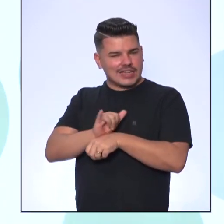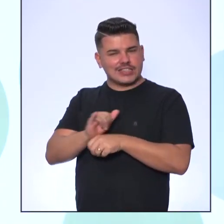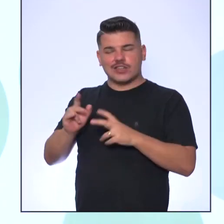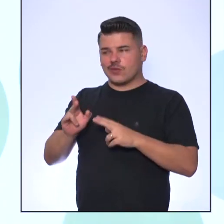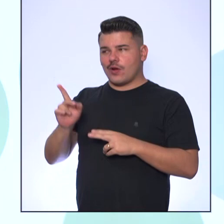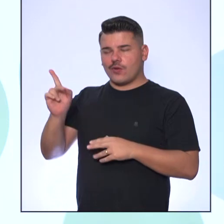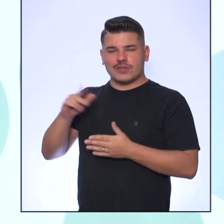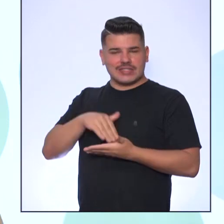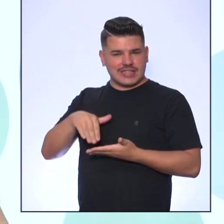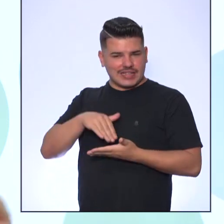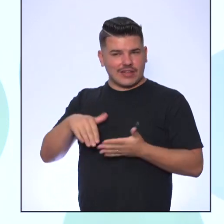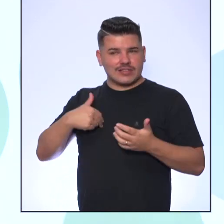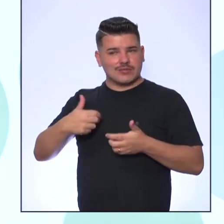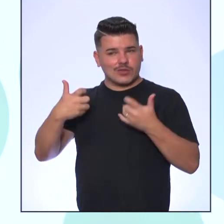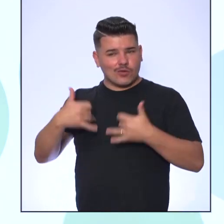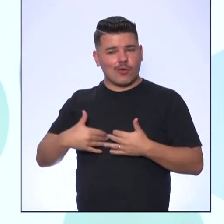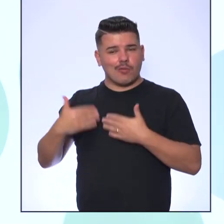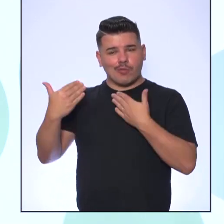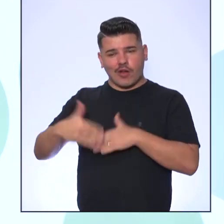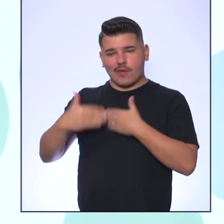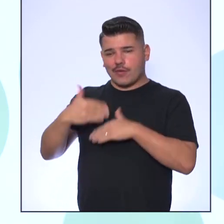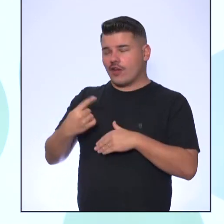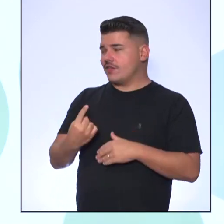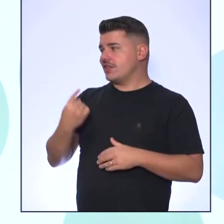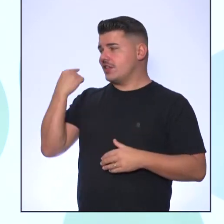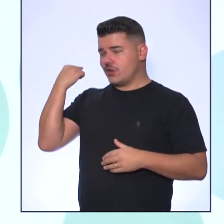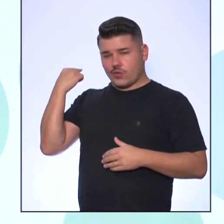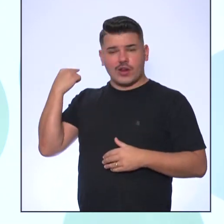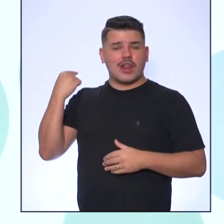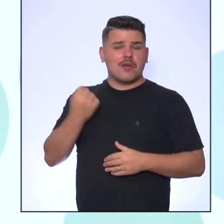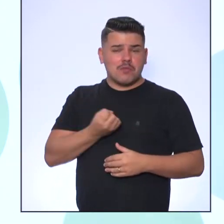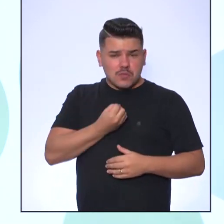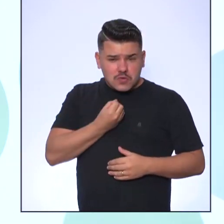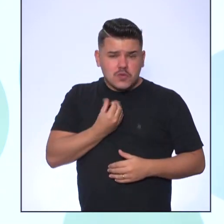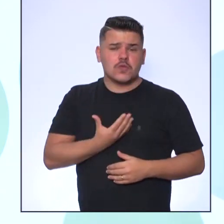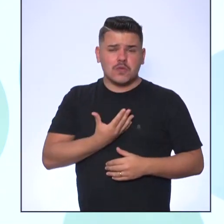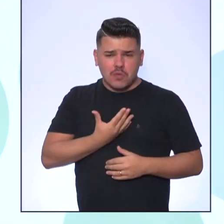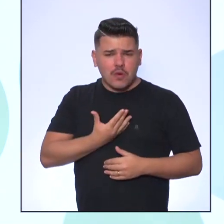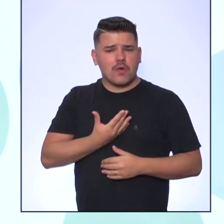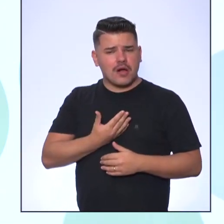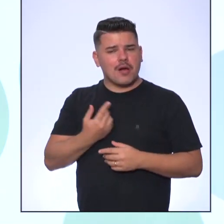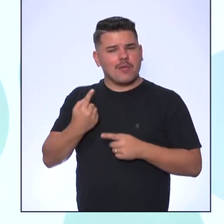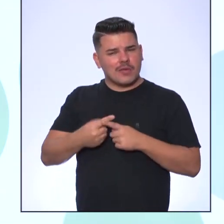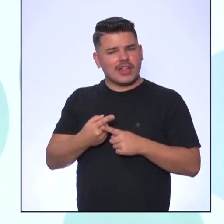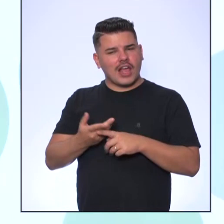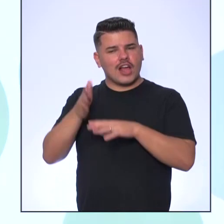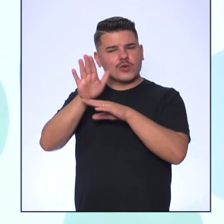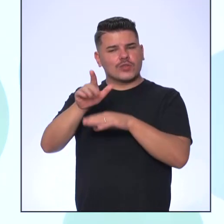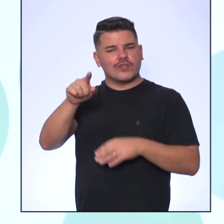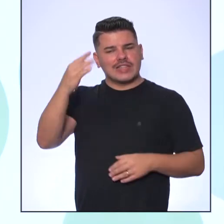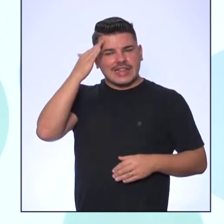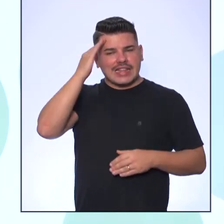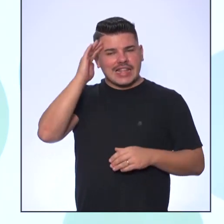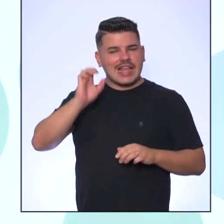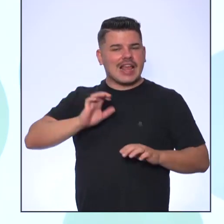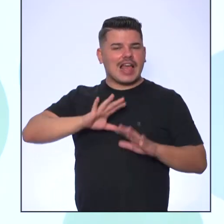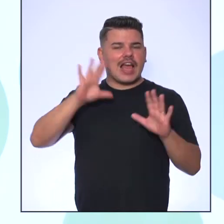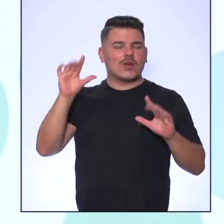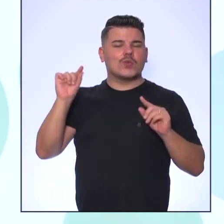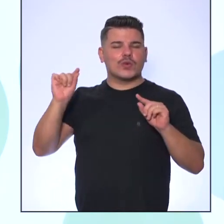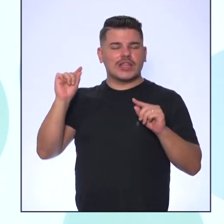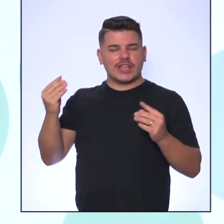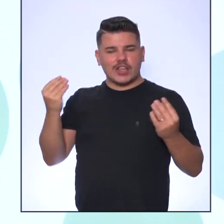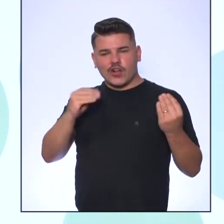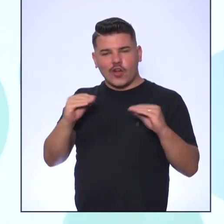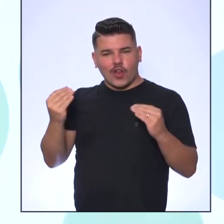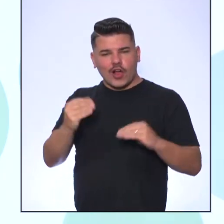acabou de falar, de refazer as provas dos anos anteriores, ela é muito eficaz exatamente para você entender quais são os conteúdos, né, que geralmente costumam cair